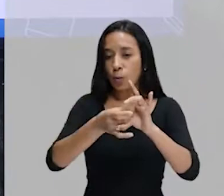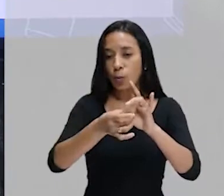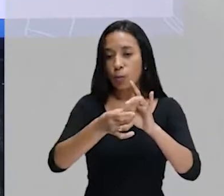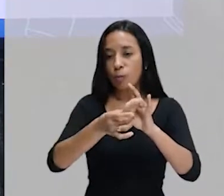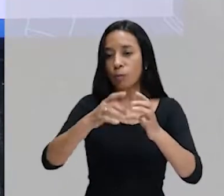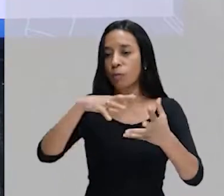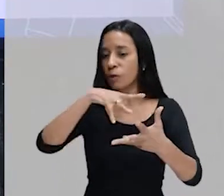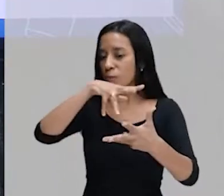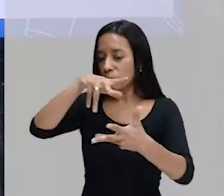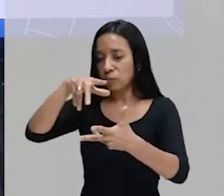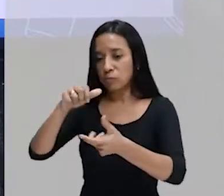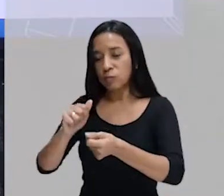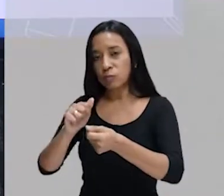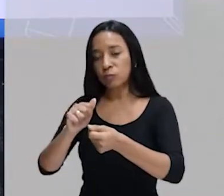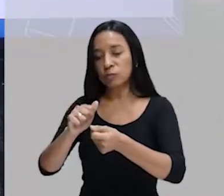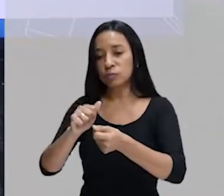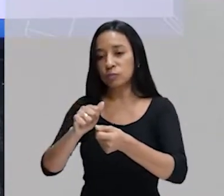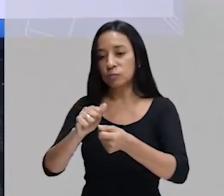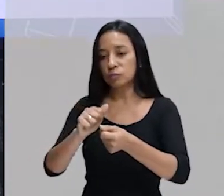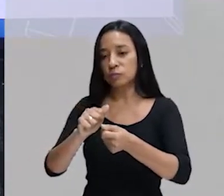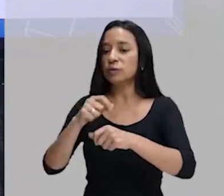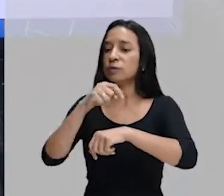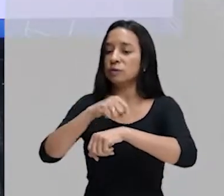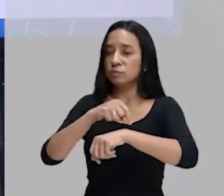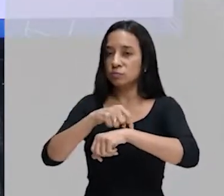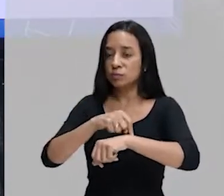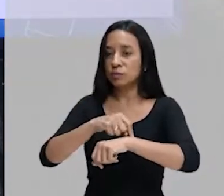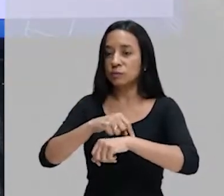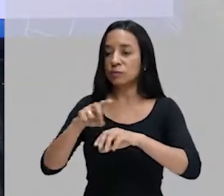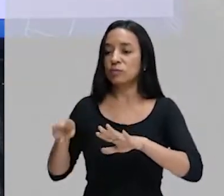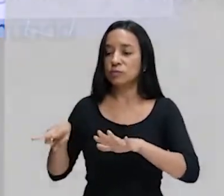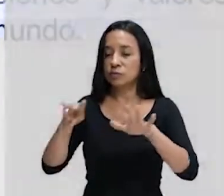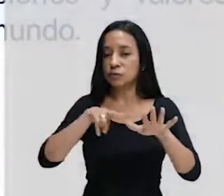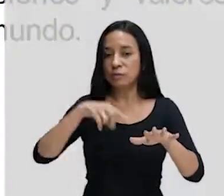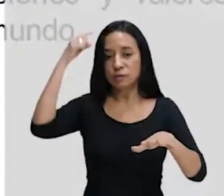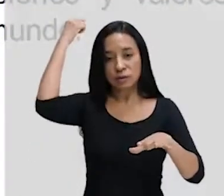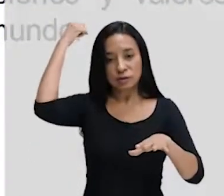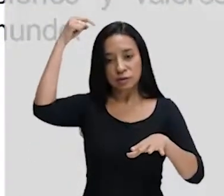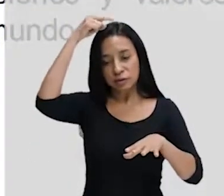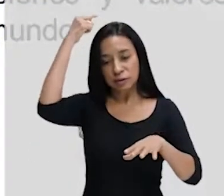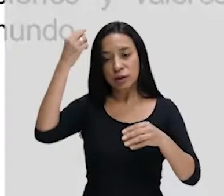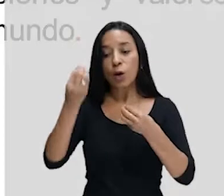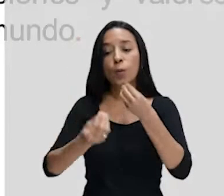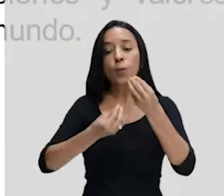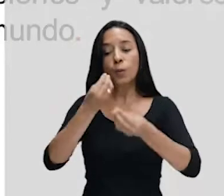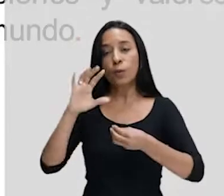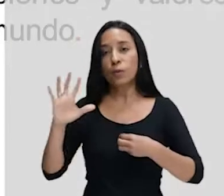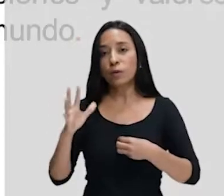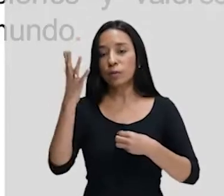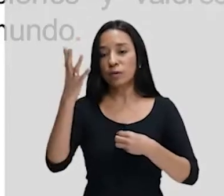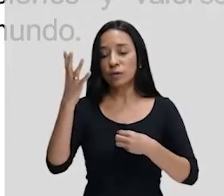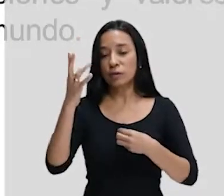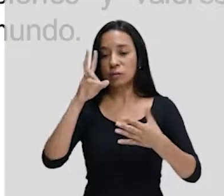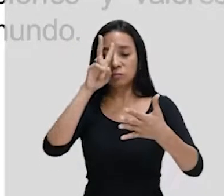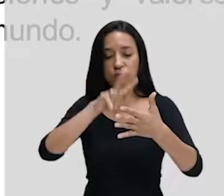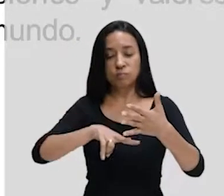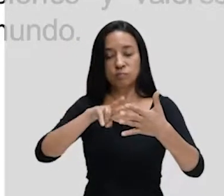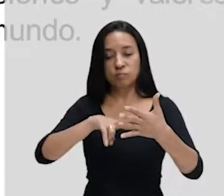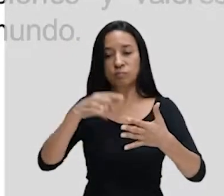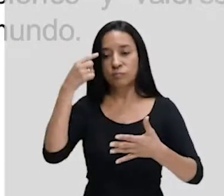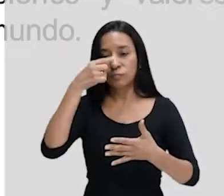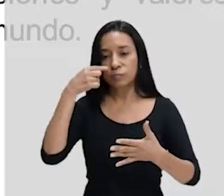planeta passa por esse período de Semana Santa. Então, como é que isso acontece? Desde a época colonial, lá